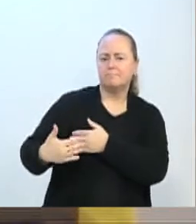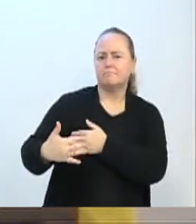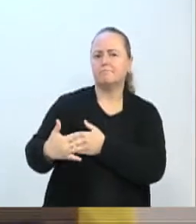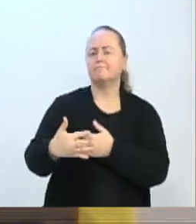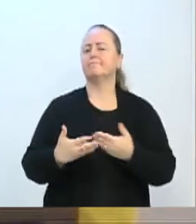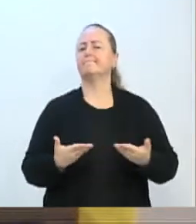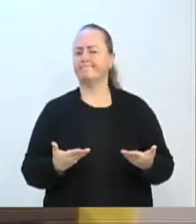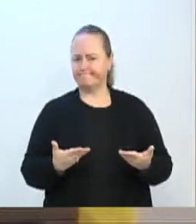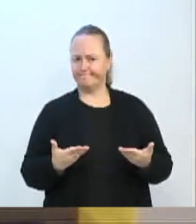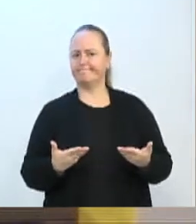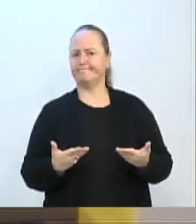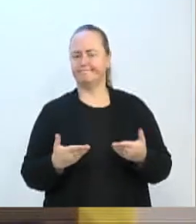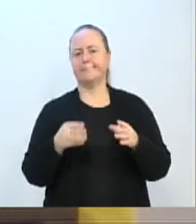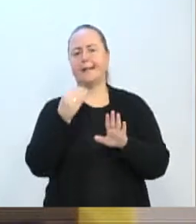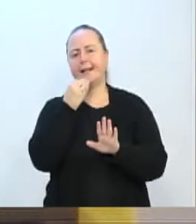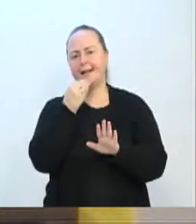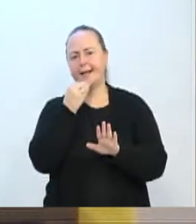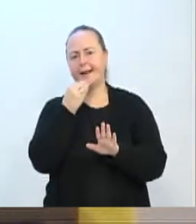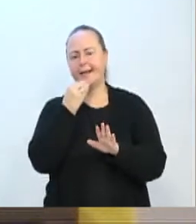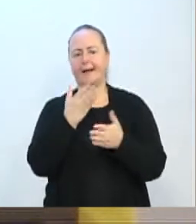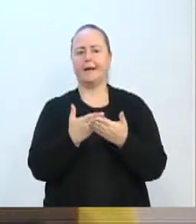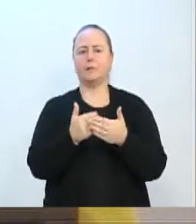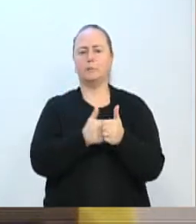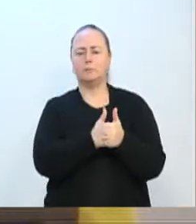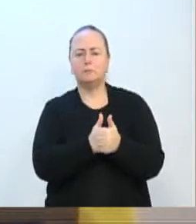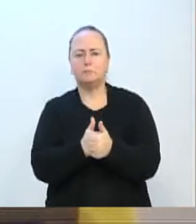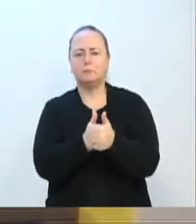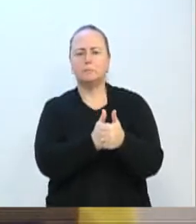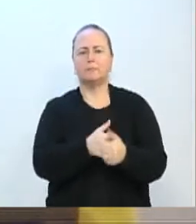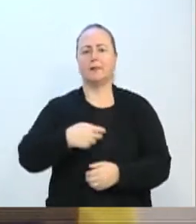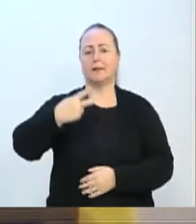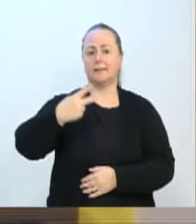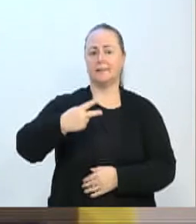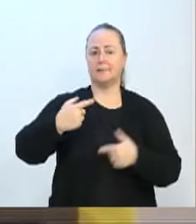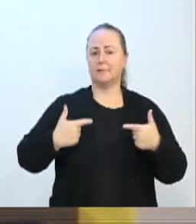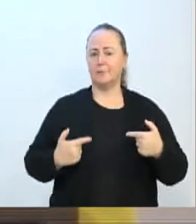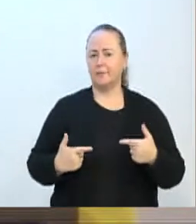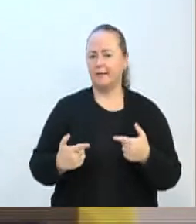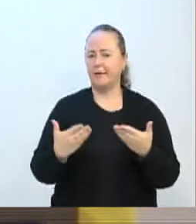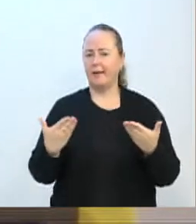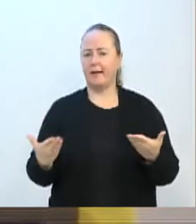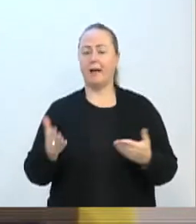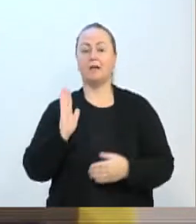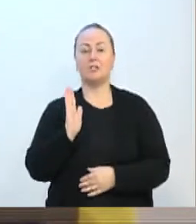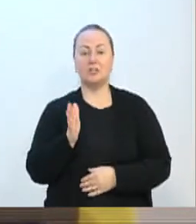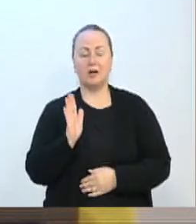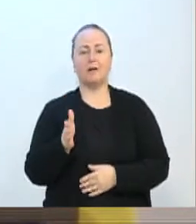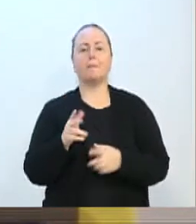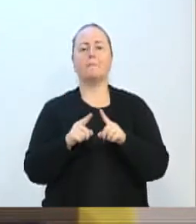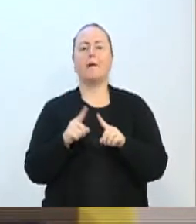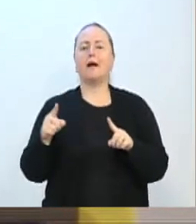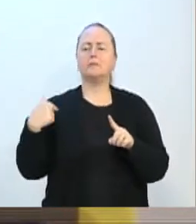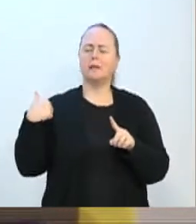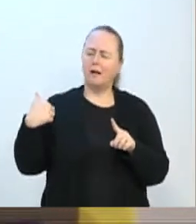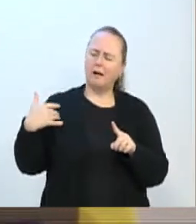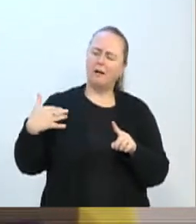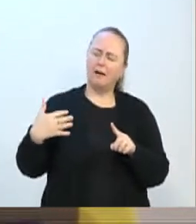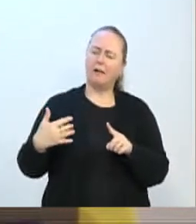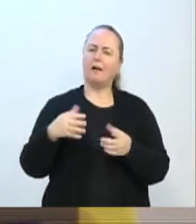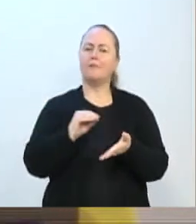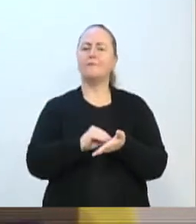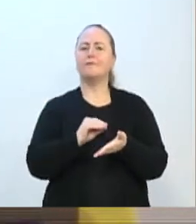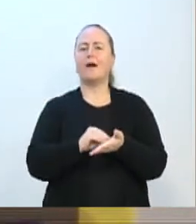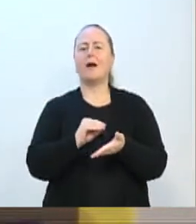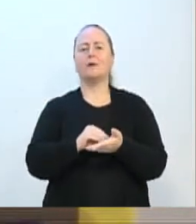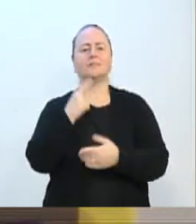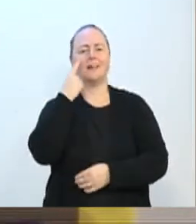inclusive muito alegadas da perseguição durante a Segunda Guerra Mundial, que não houve interesse na manutenção